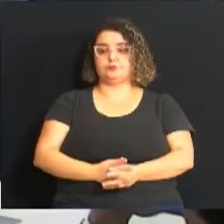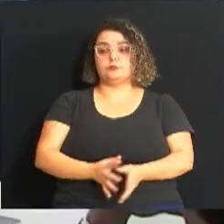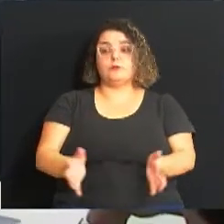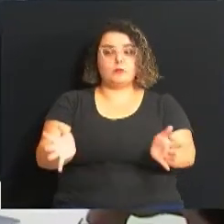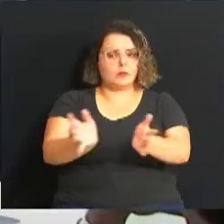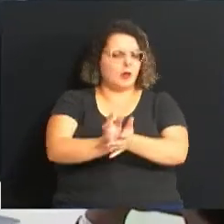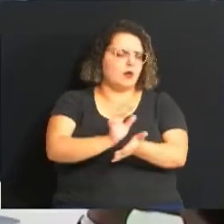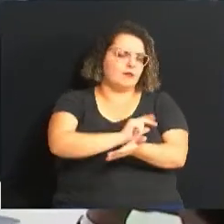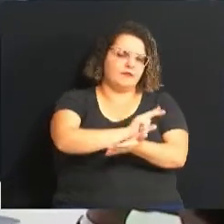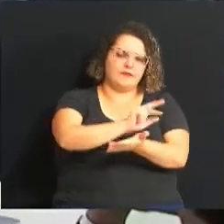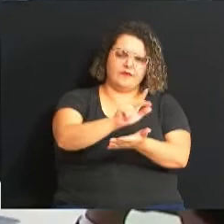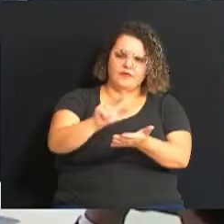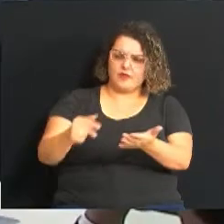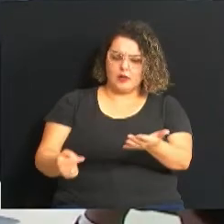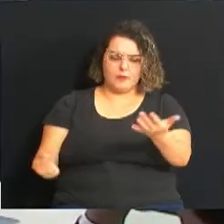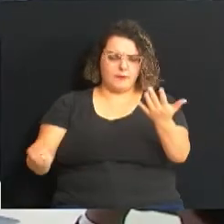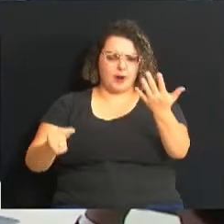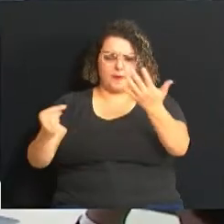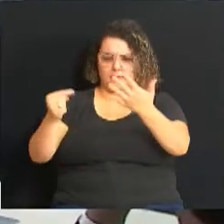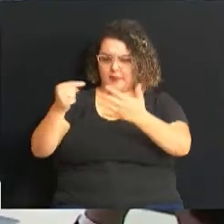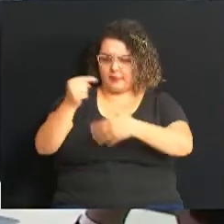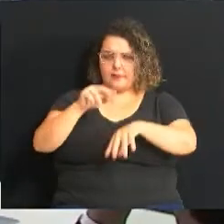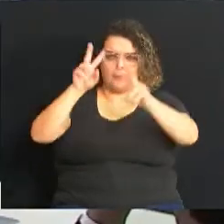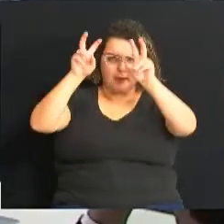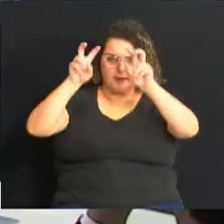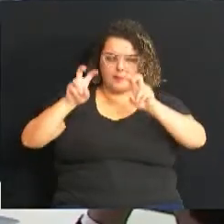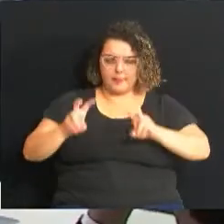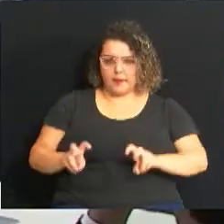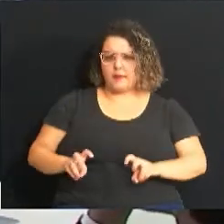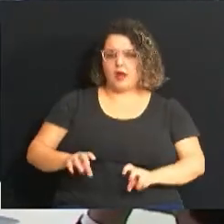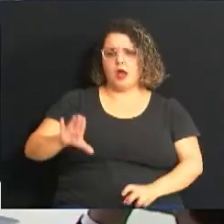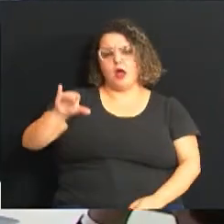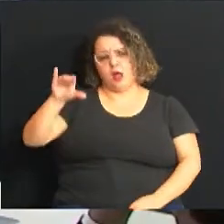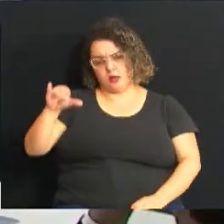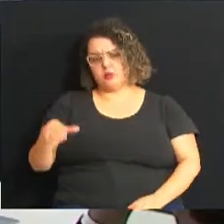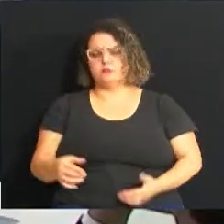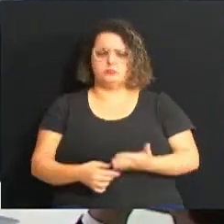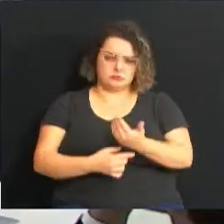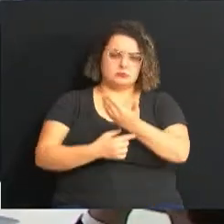vários atores desse setor de ciência e tecnologia. Primeiro